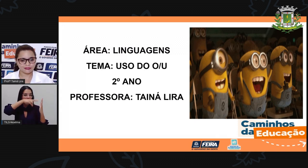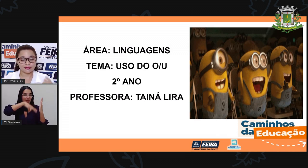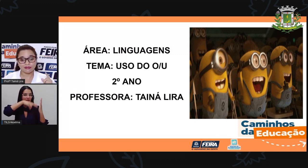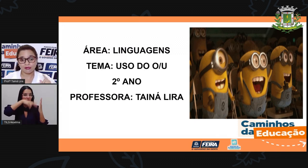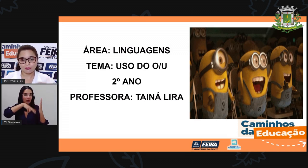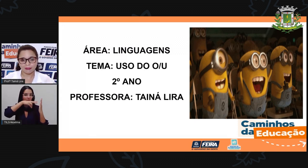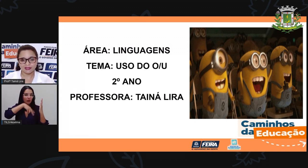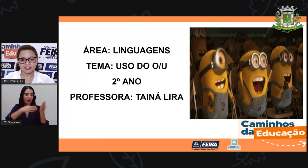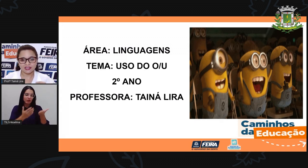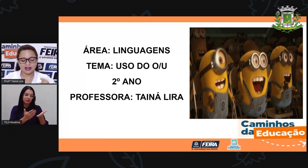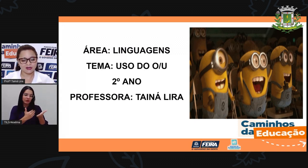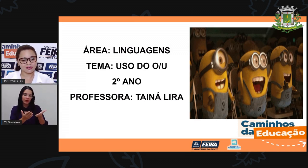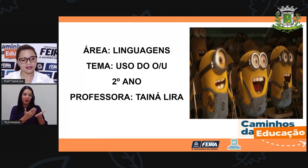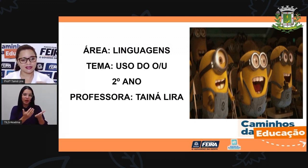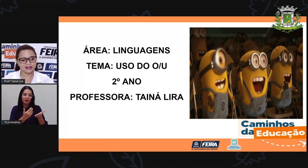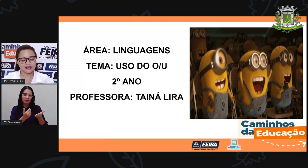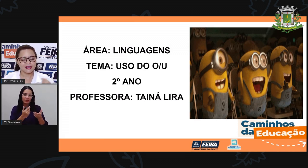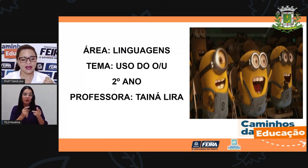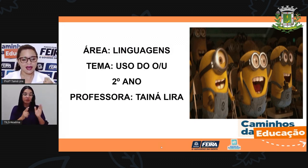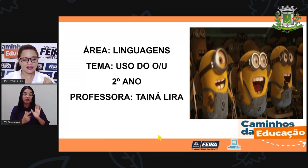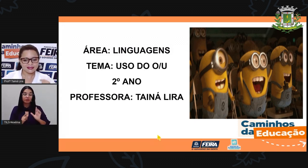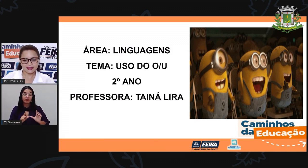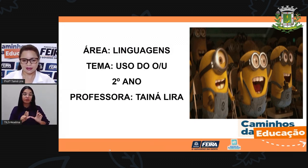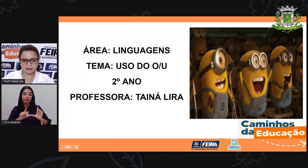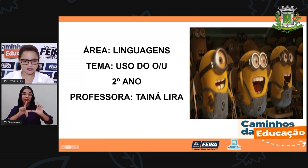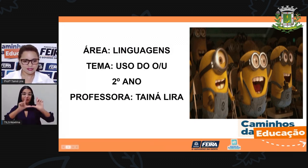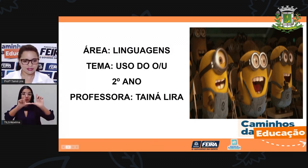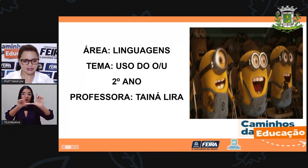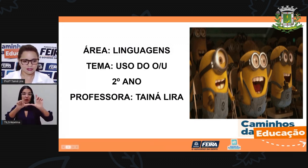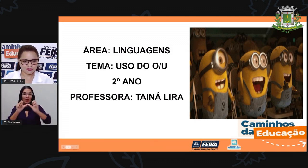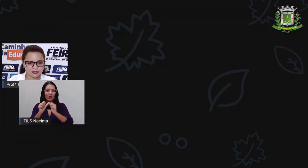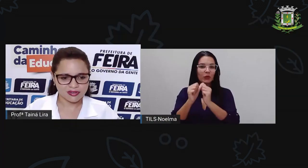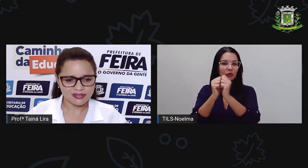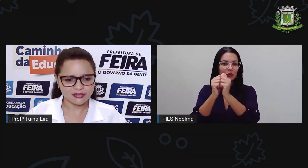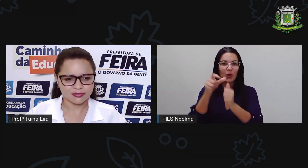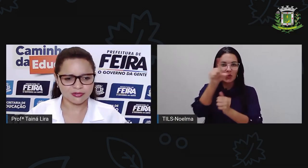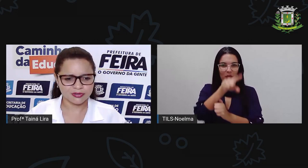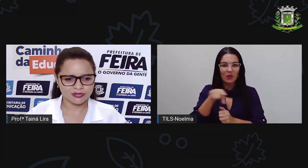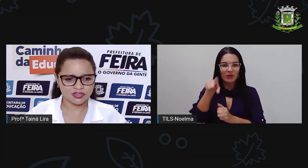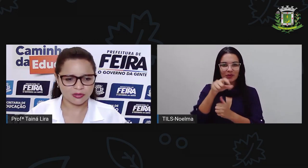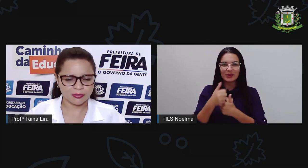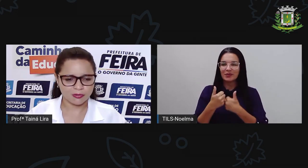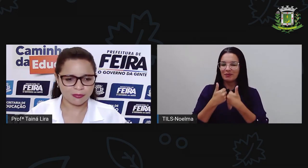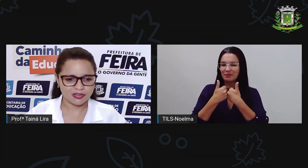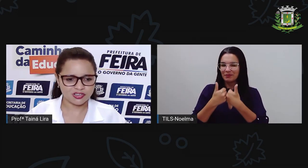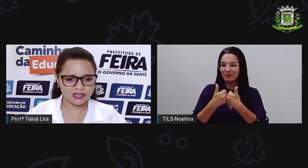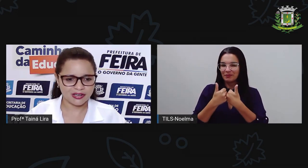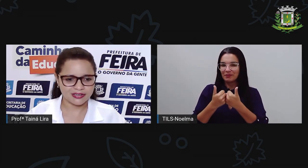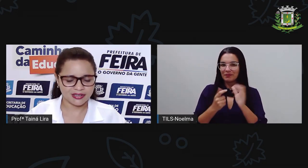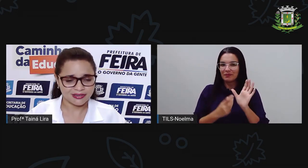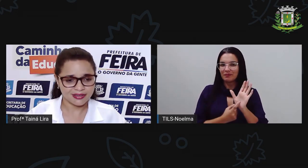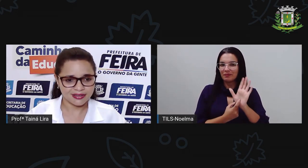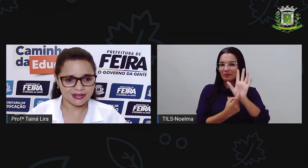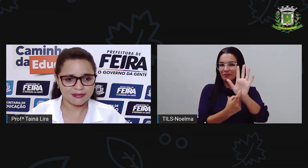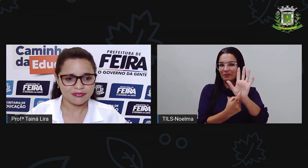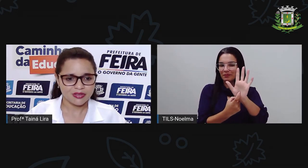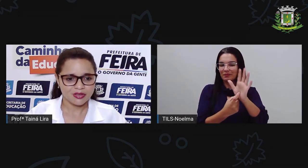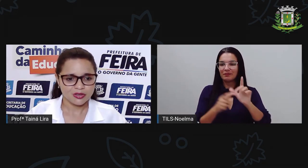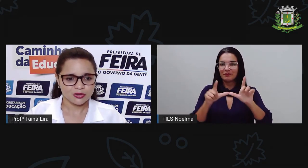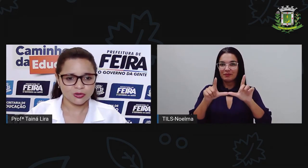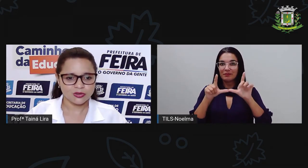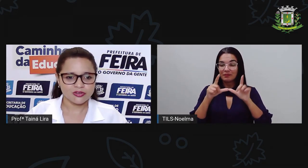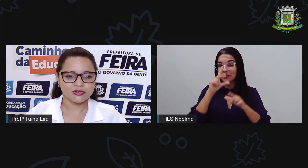de um livro que eu vou compartilhar agora aqui a tela com vocês. Então vamos lá, segundo ano, deixar para eu compartilhar aqui a tela